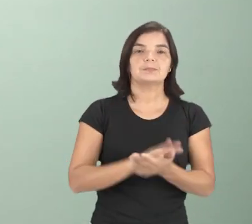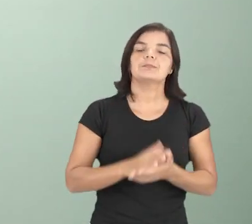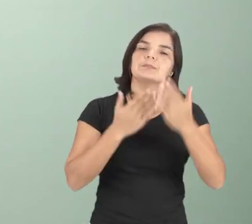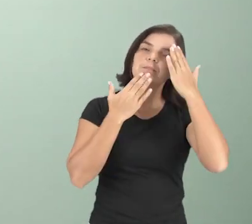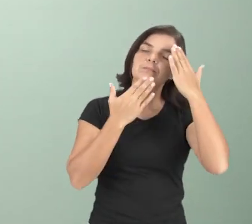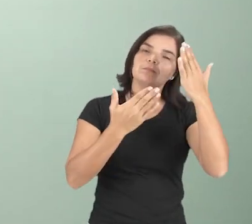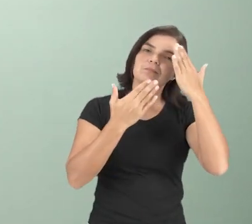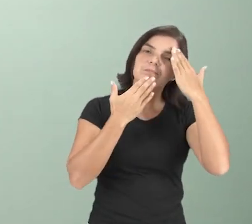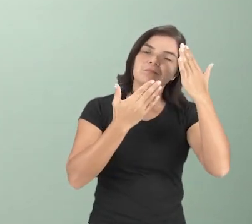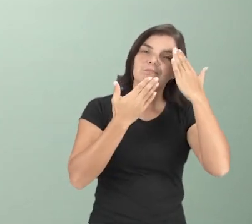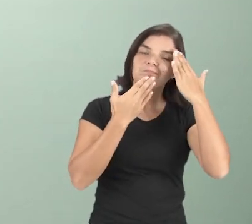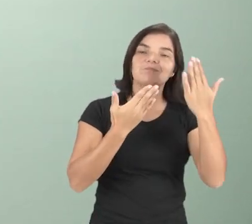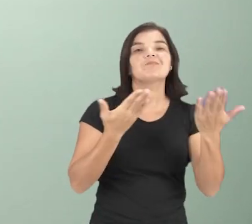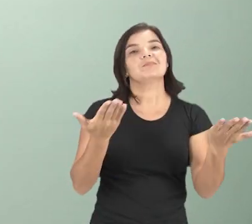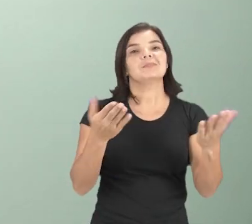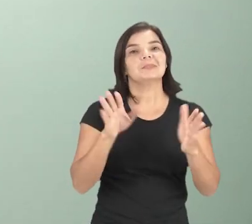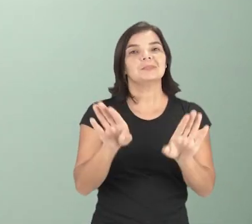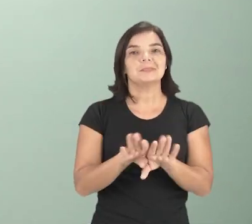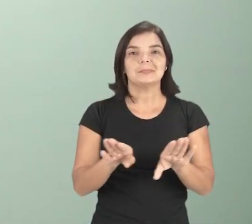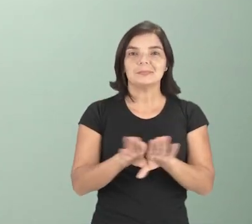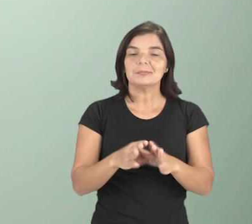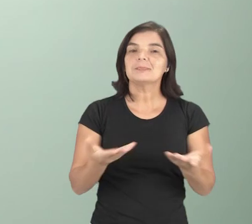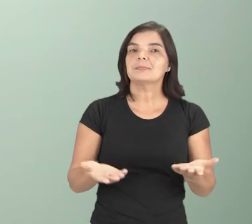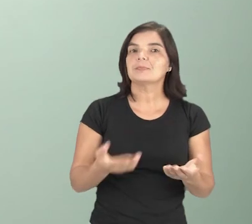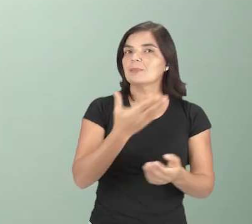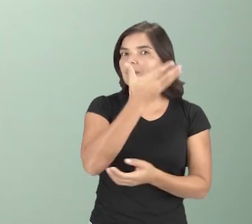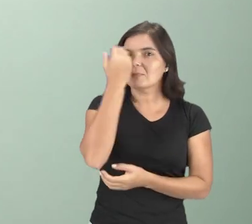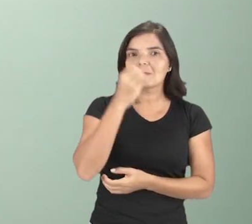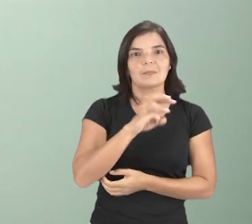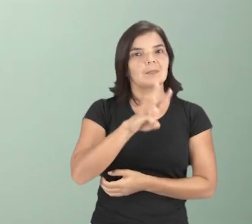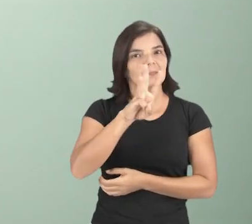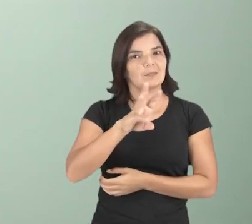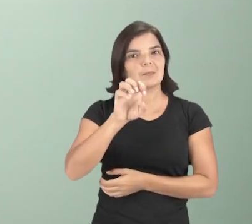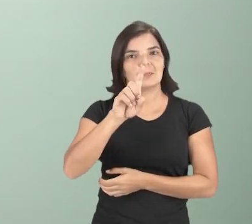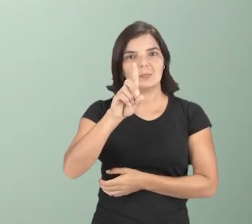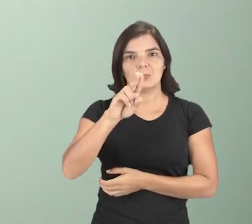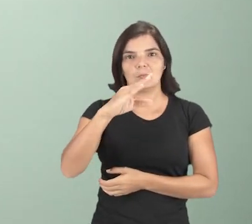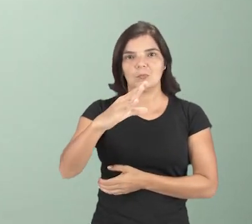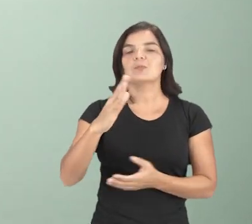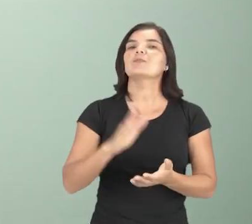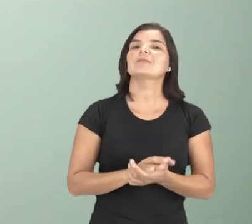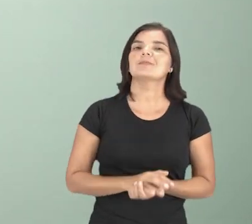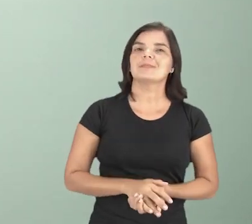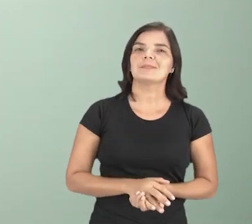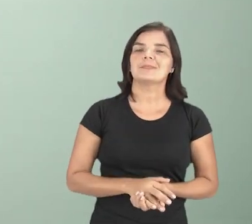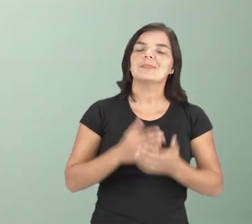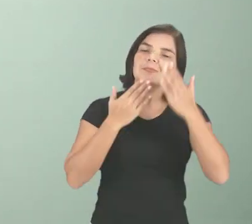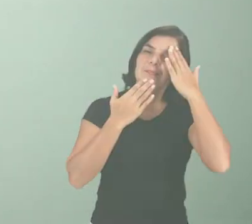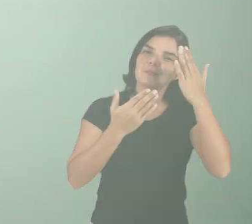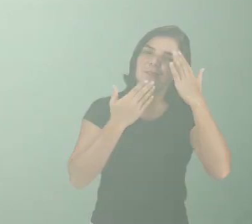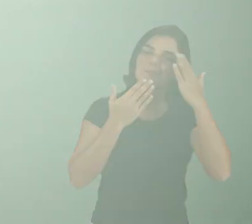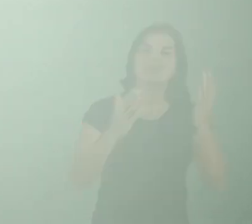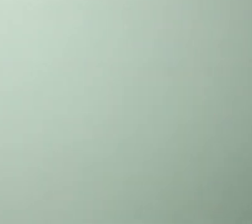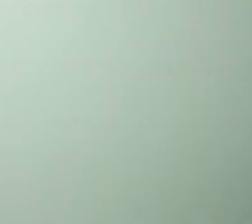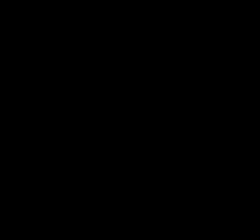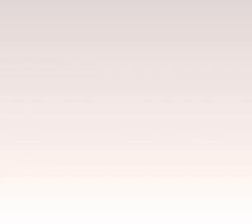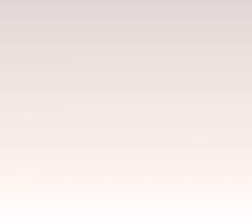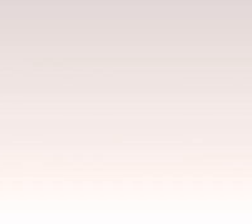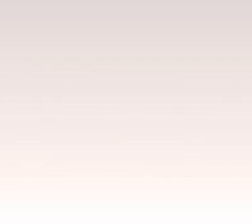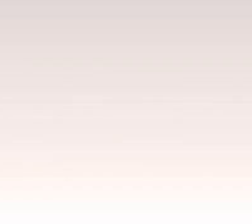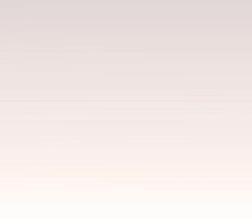Obrigado por ter acompanhado o nosso curso até aqui. Não esqueça de acessar a nossa plataforma, hein? eduque. Muito obrigado, gente.